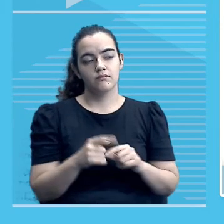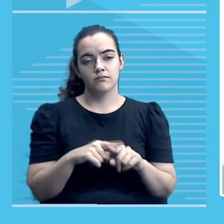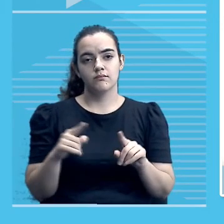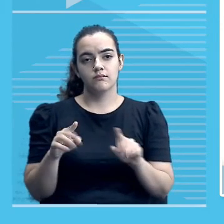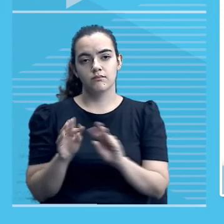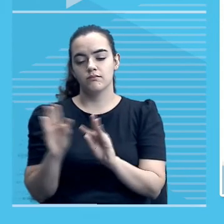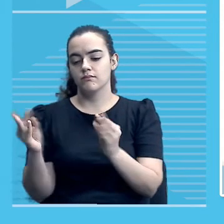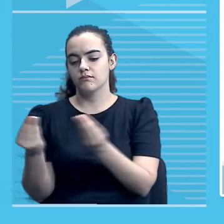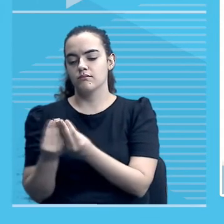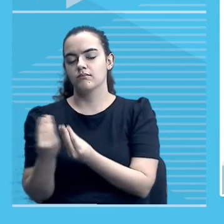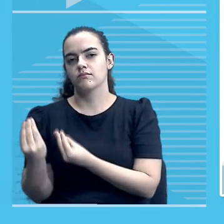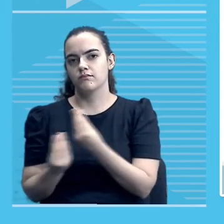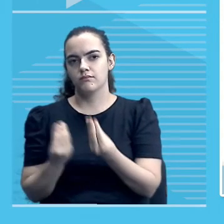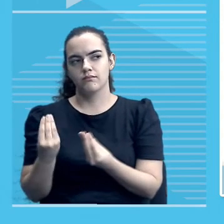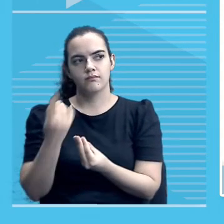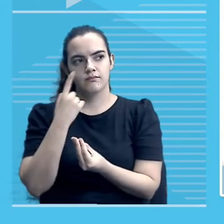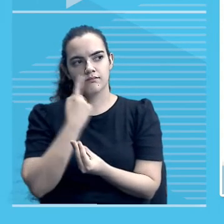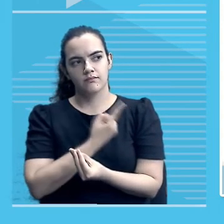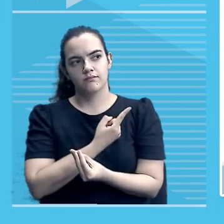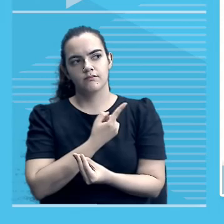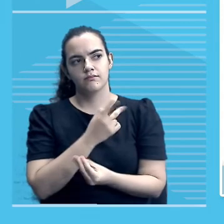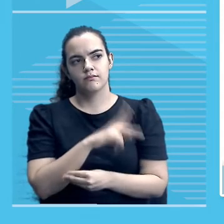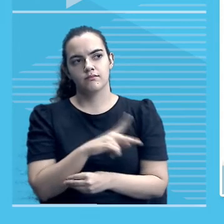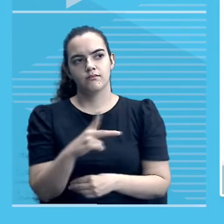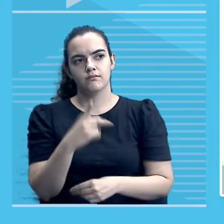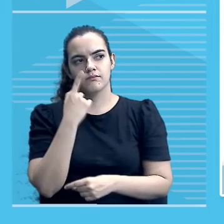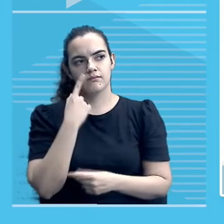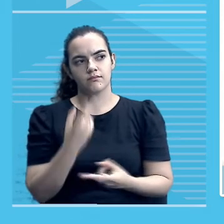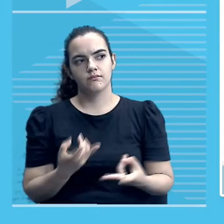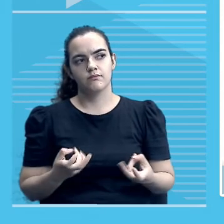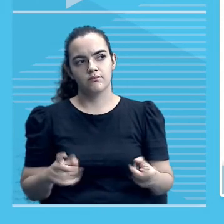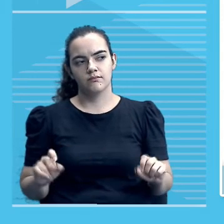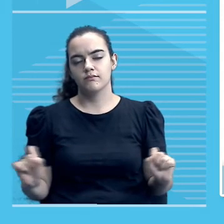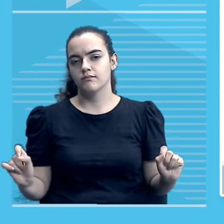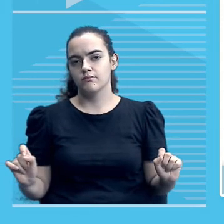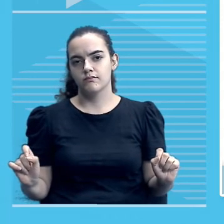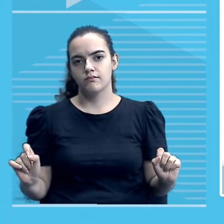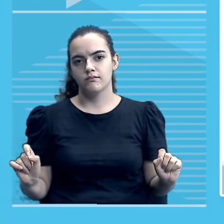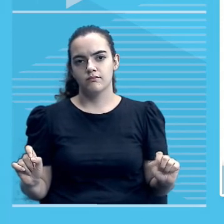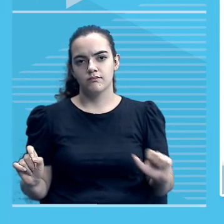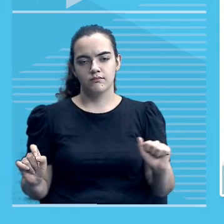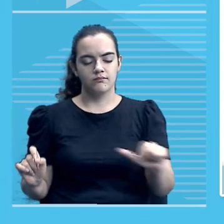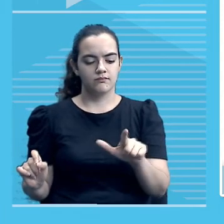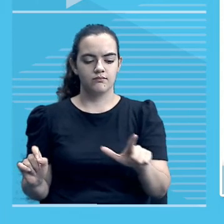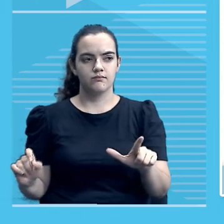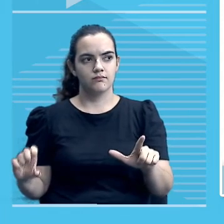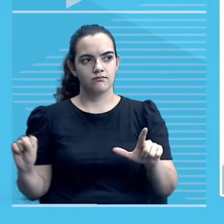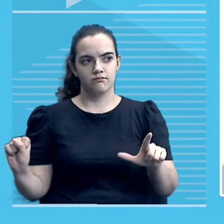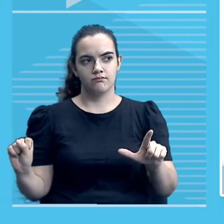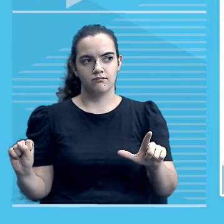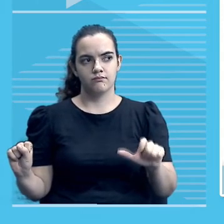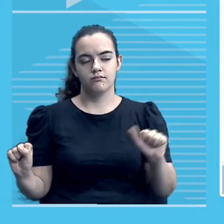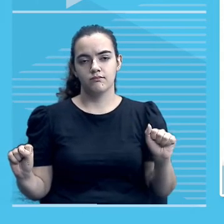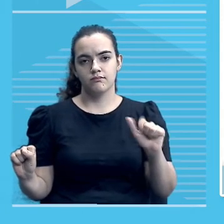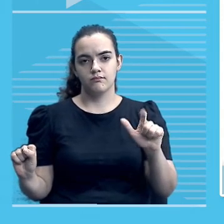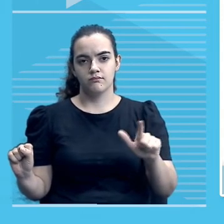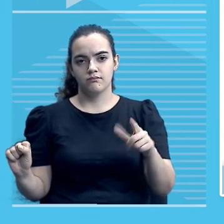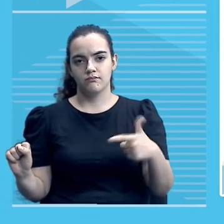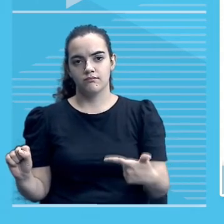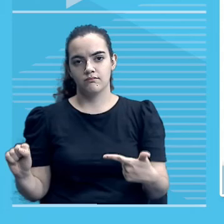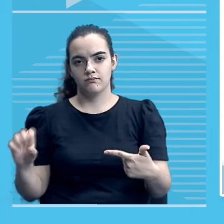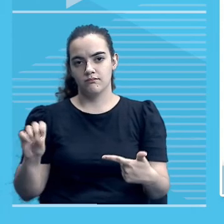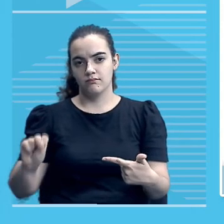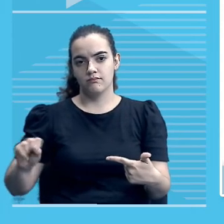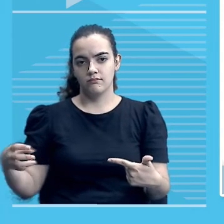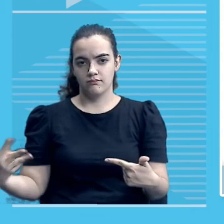Al2S3, certo? Só tem 2 elementos, é o sulfeto de alumínio. Todos os outros têm 3 elementos,